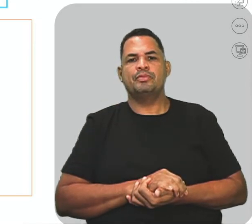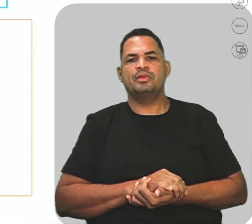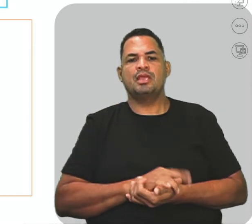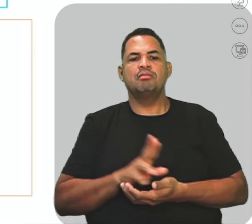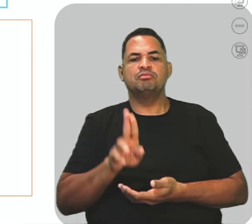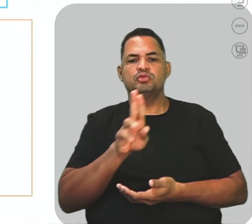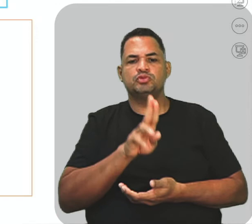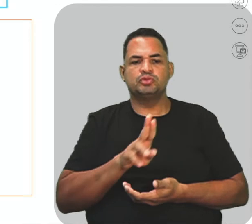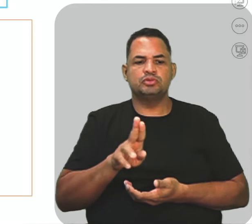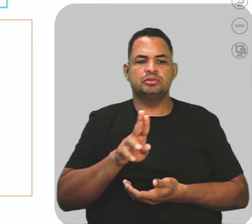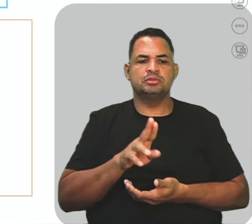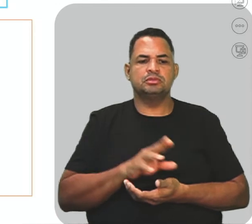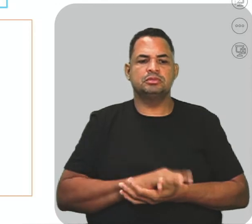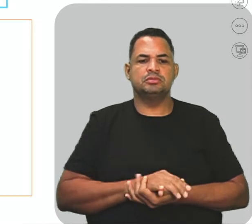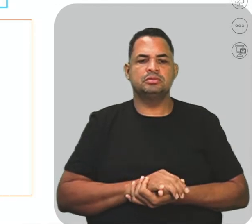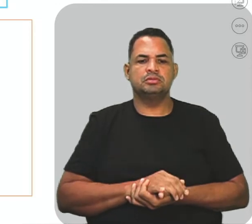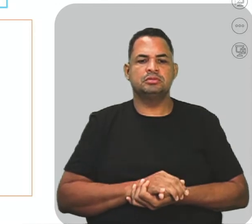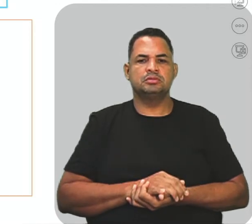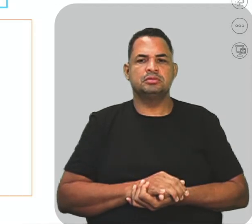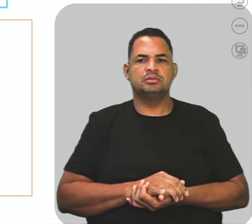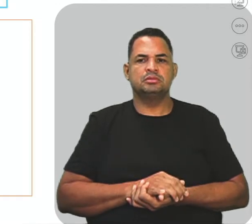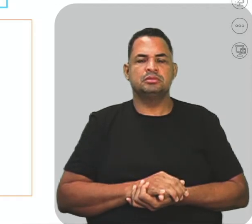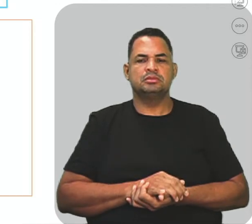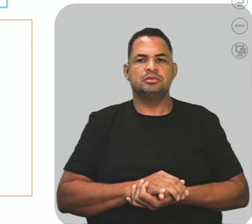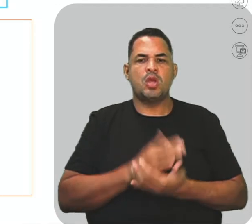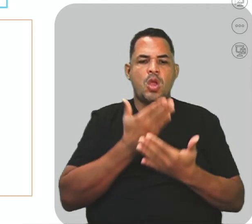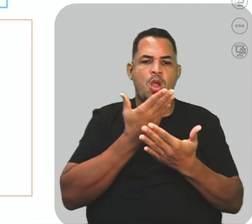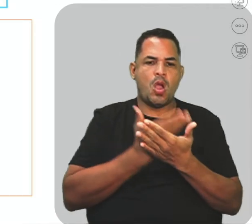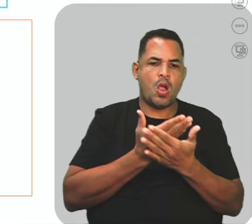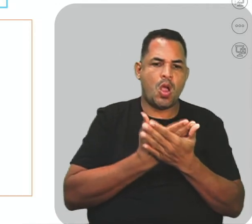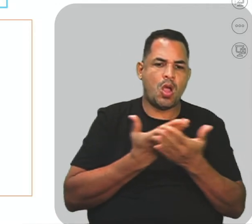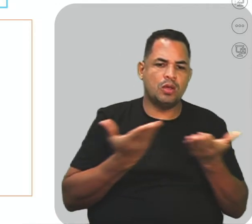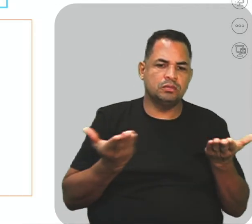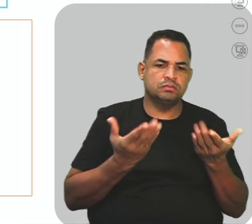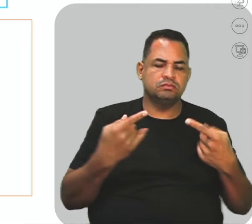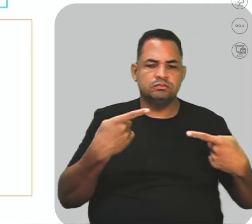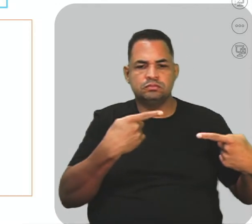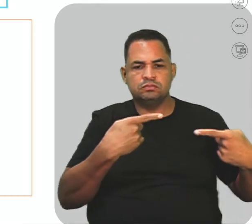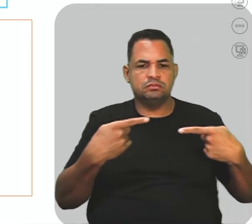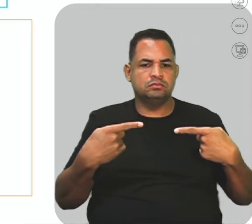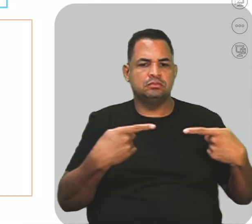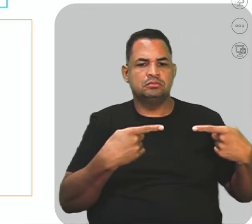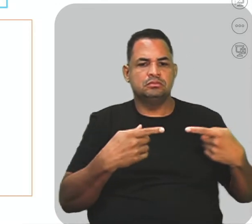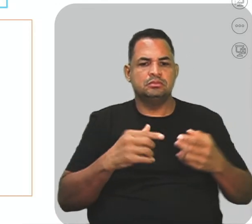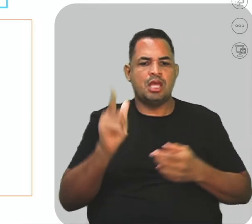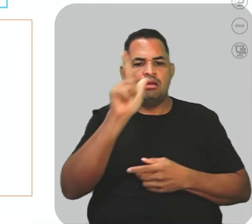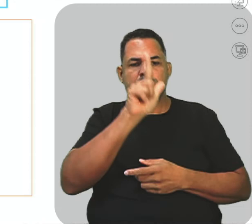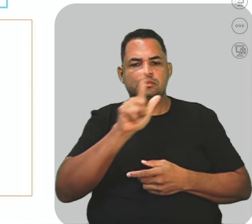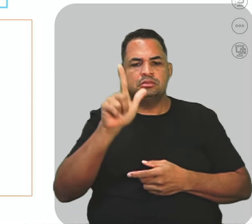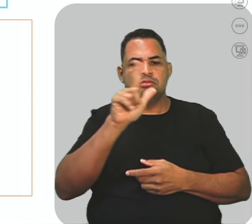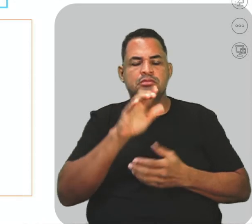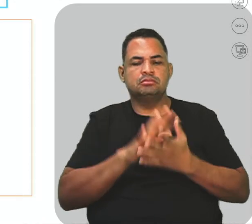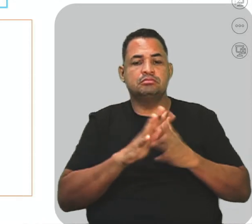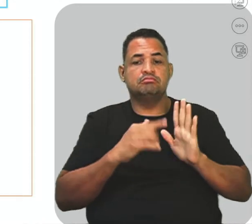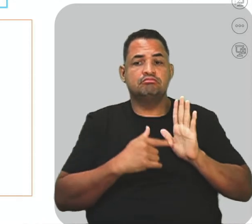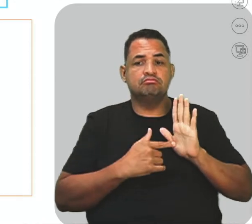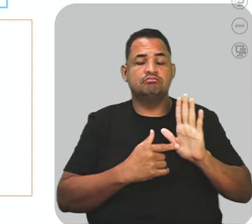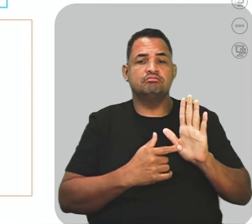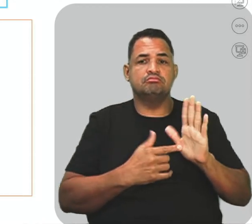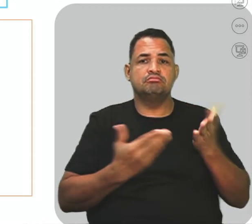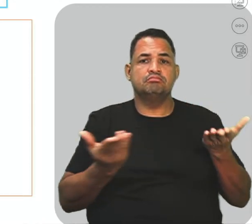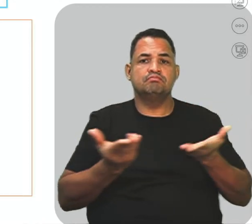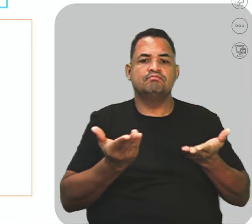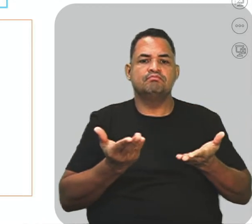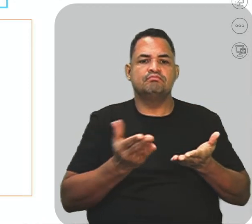utilizado, né? Para os estudos aí em relação à literatura, mas a gente trouxe,